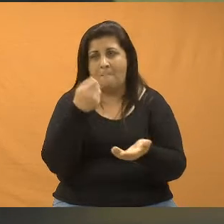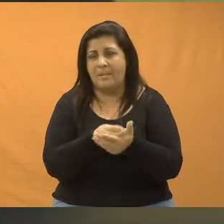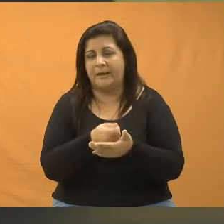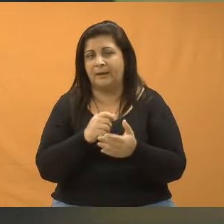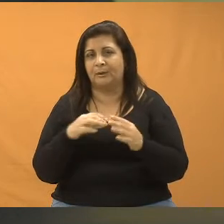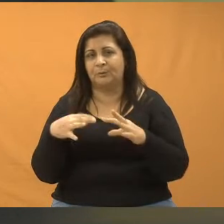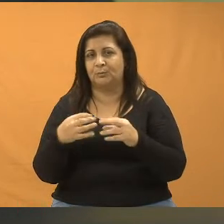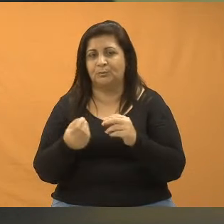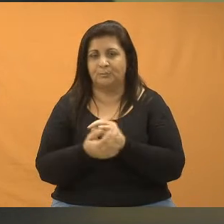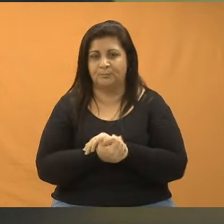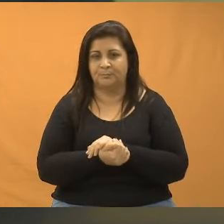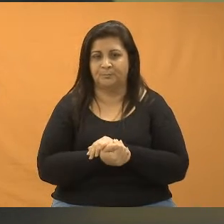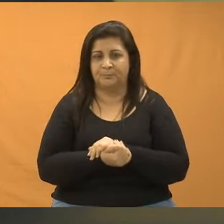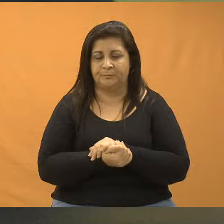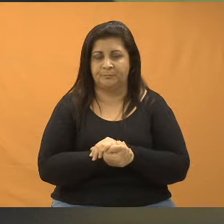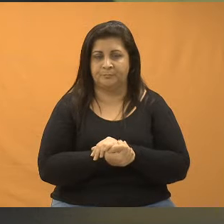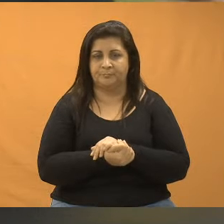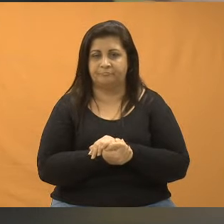contestável, né?